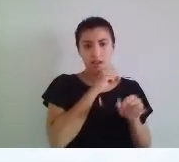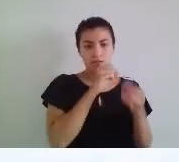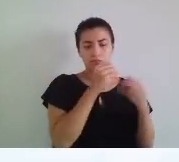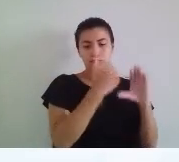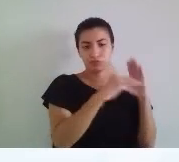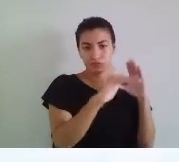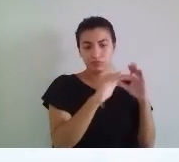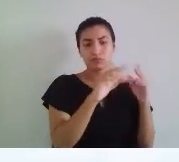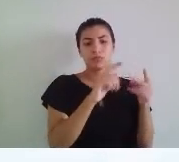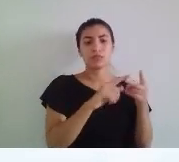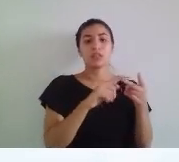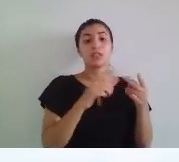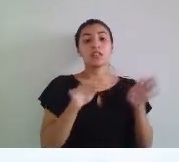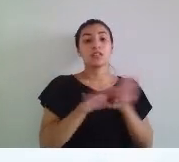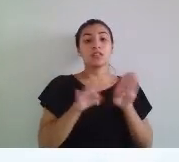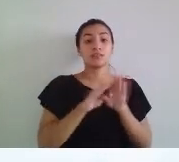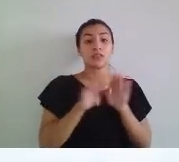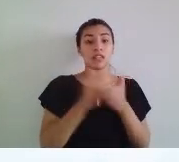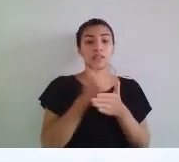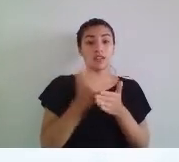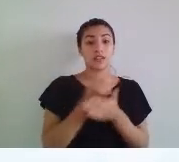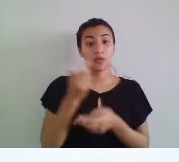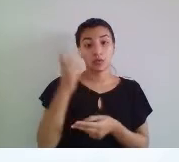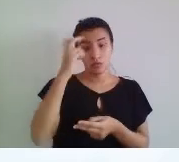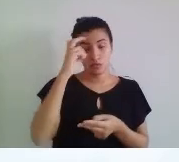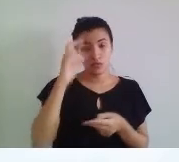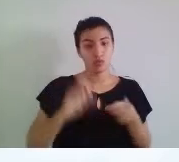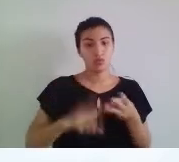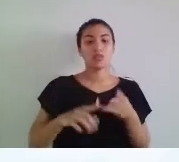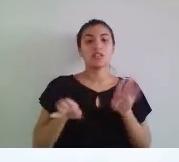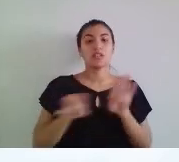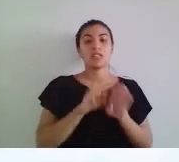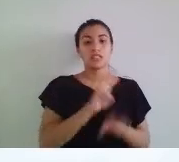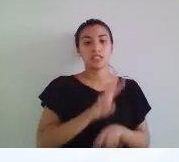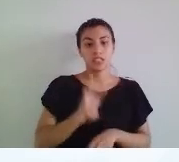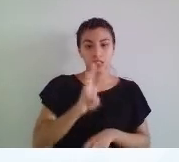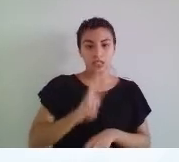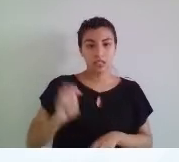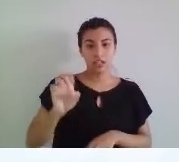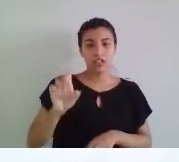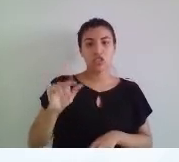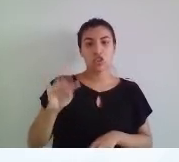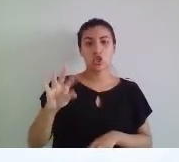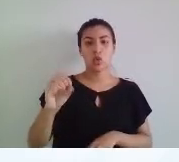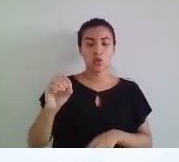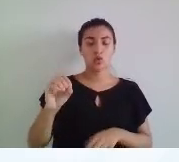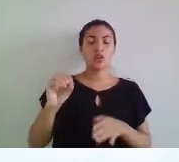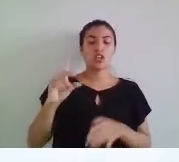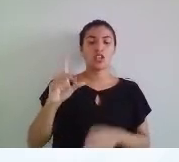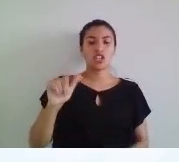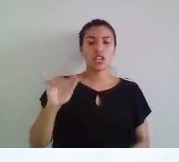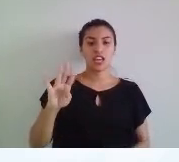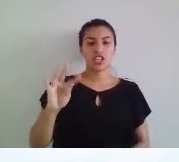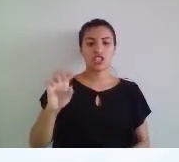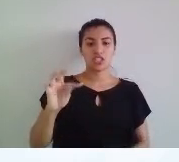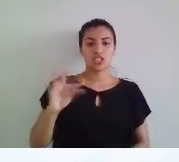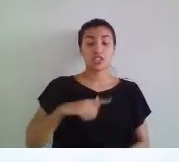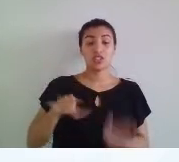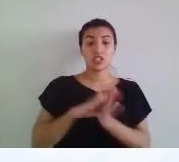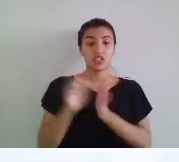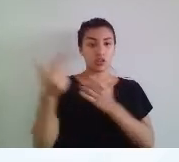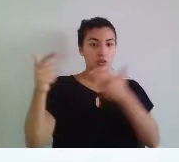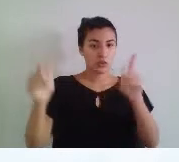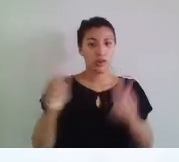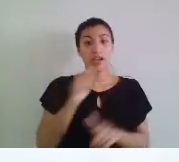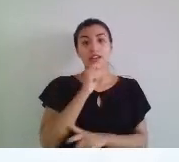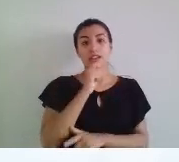entregas mais simples, mas também tem na Livraria Cultura, tem no próprio site da editora Dialética, e está chegando em outros marketplaces. Como a gente está